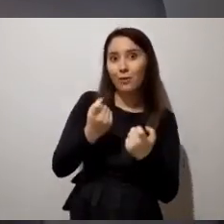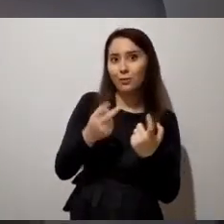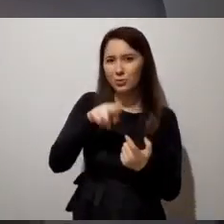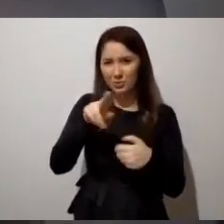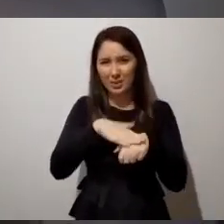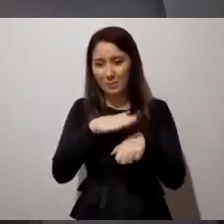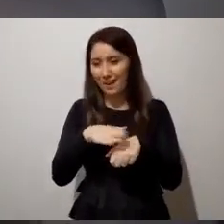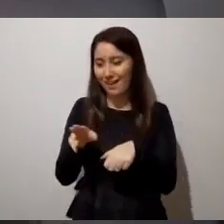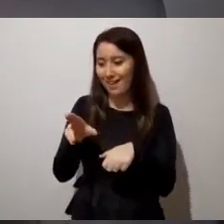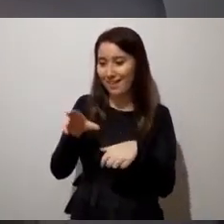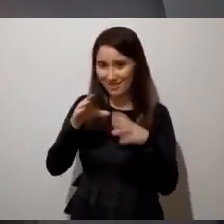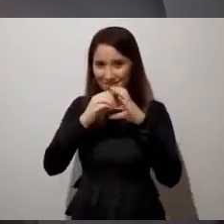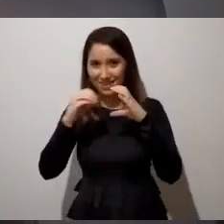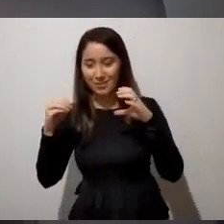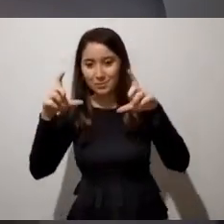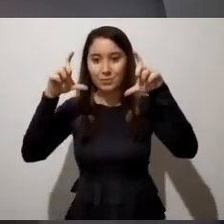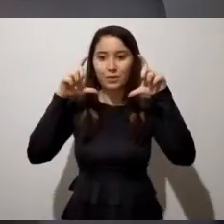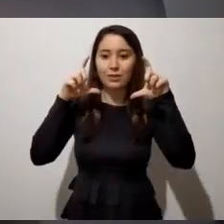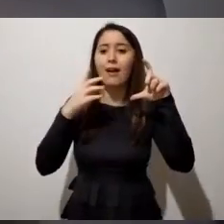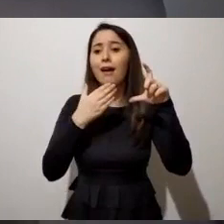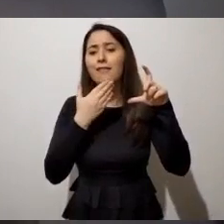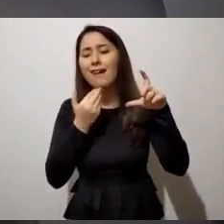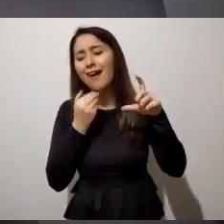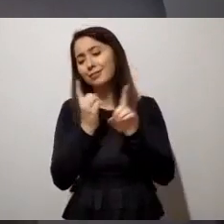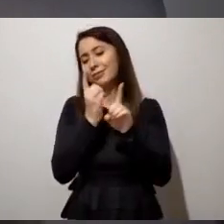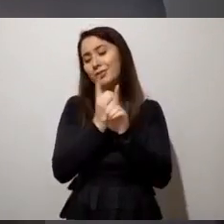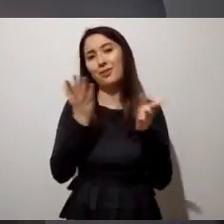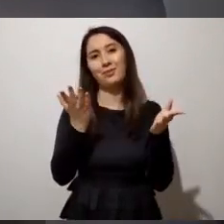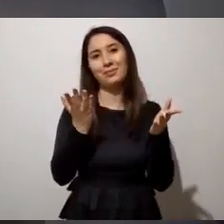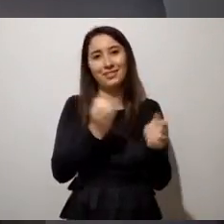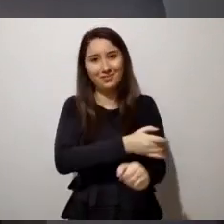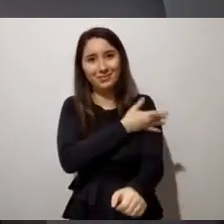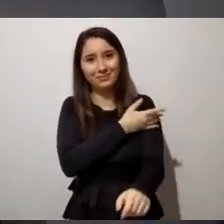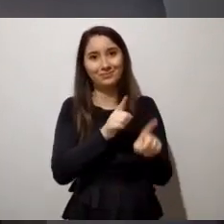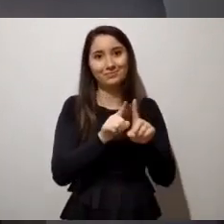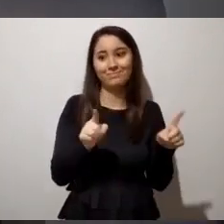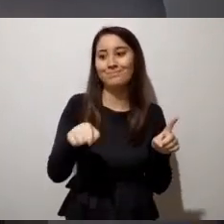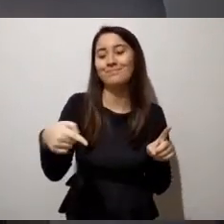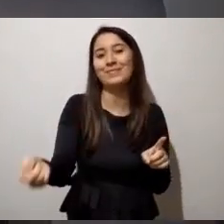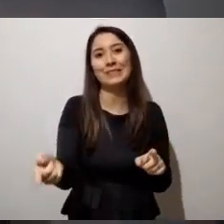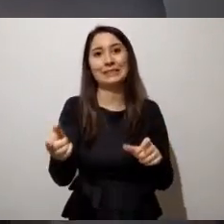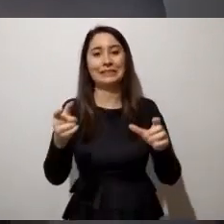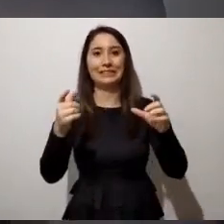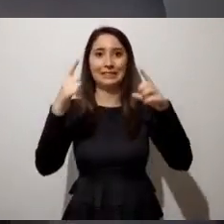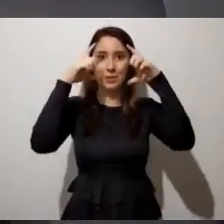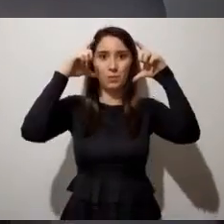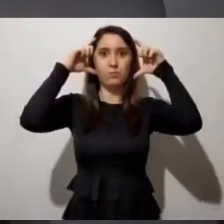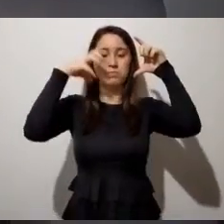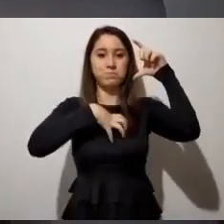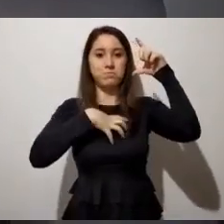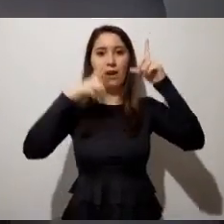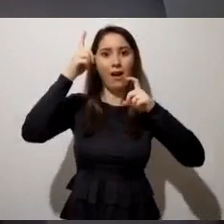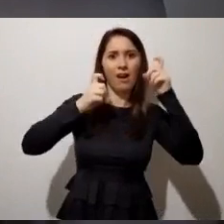com facilidade. E isso, inclusive, pode te ajudar no primeiro passo dessa tarefa. Mas você vai ver que tem alguns que estão expressando